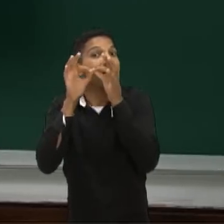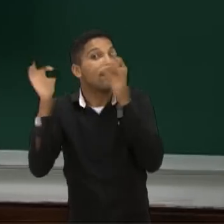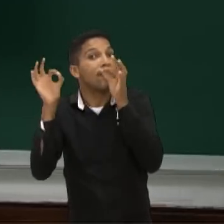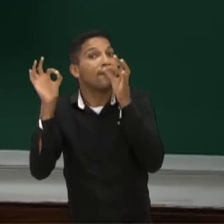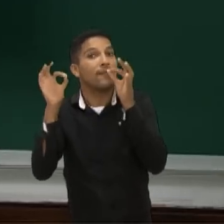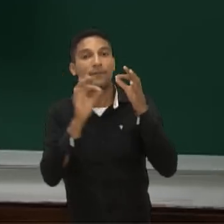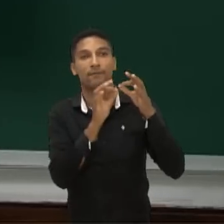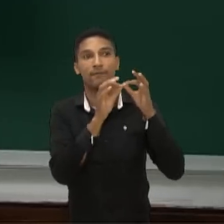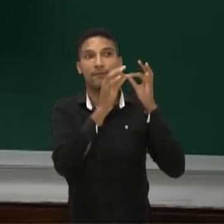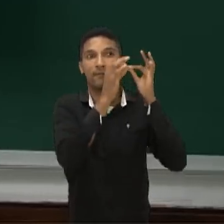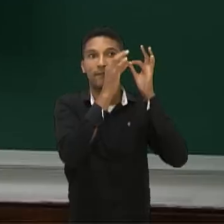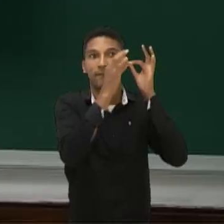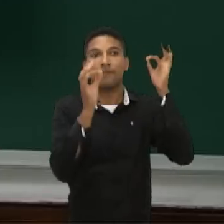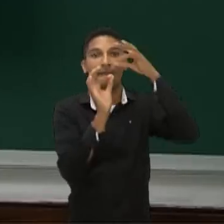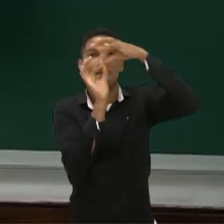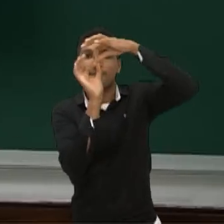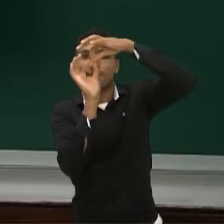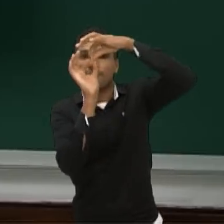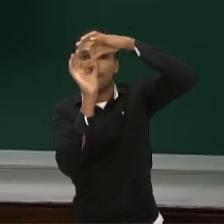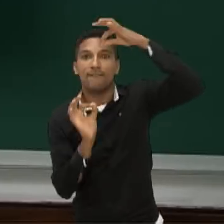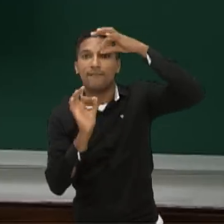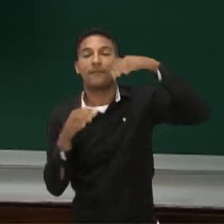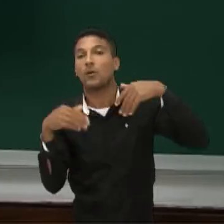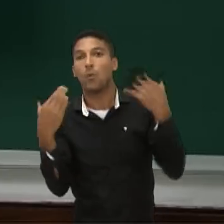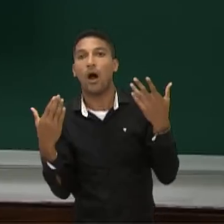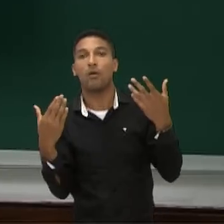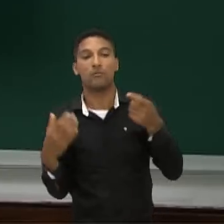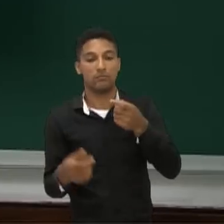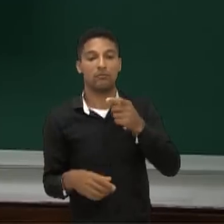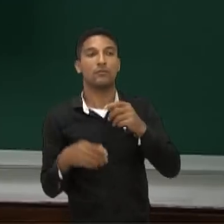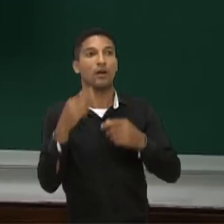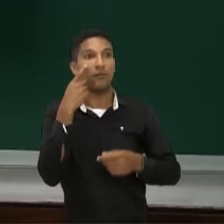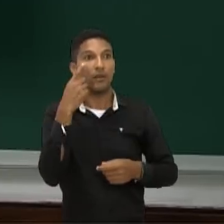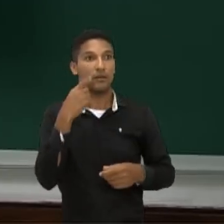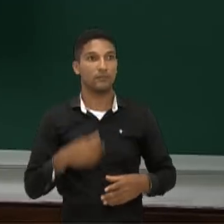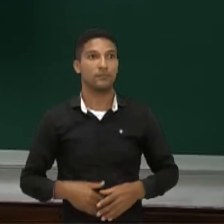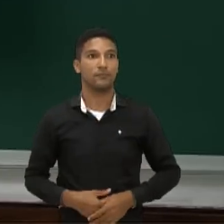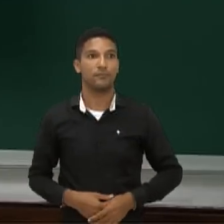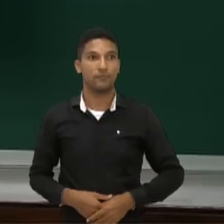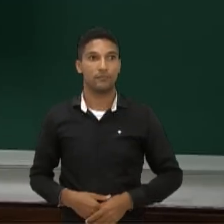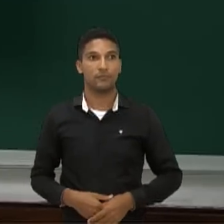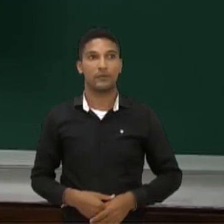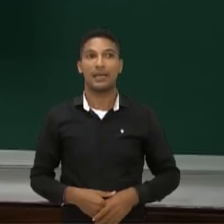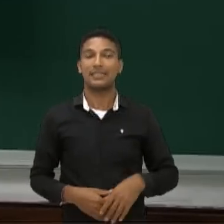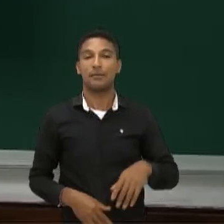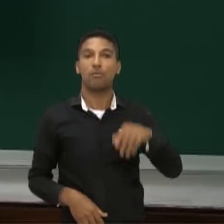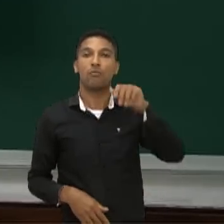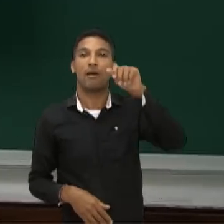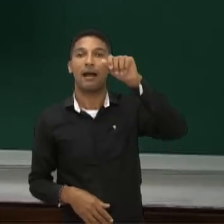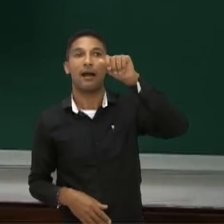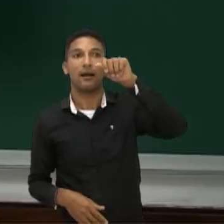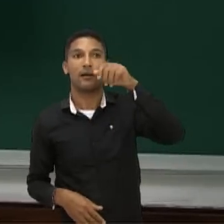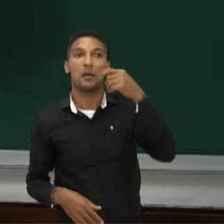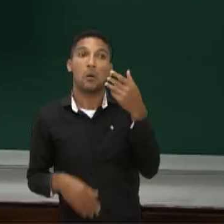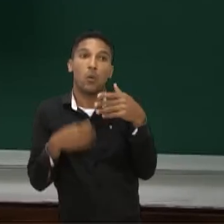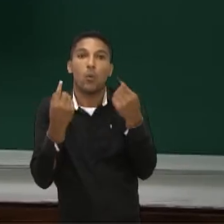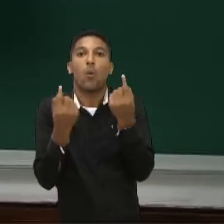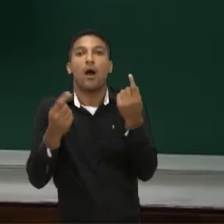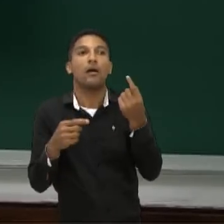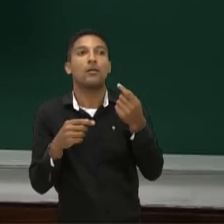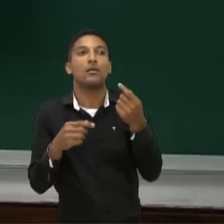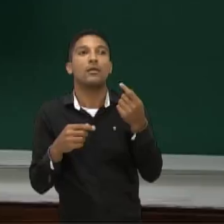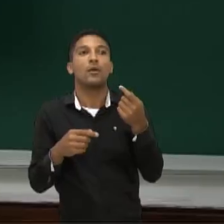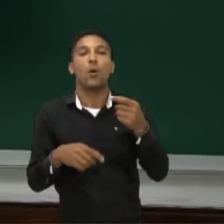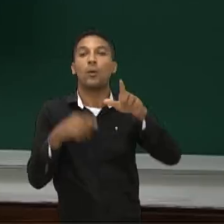formei quando eu peguei e dividi esse coração ali em essa figura, né, em 4